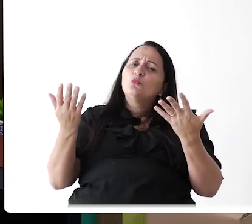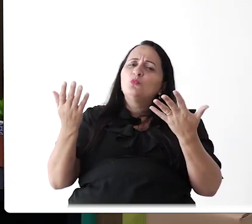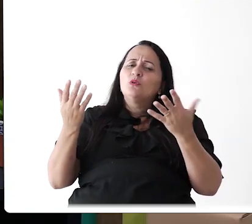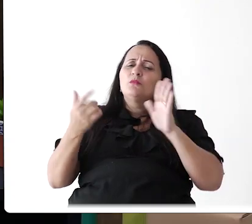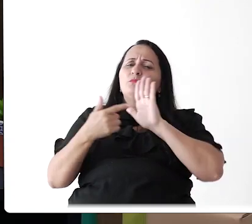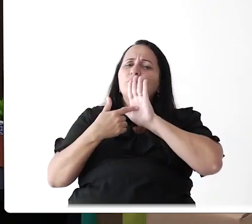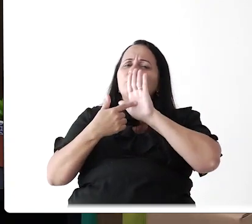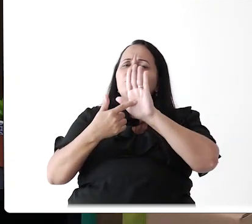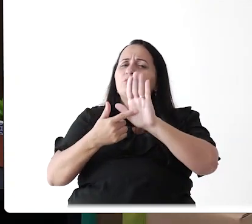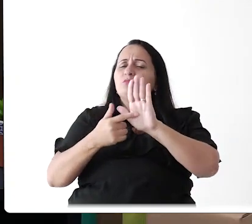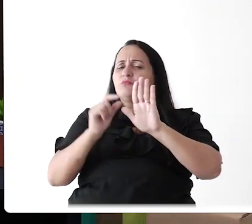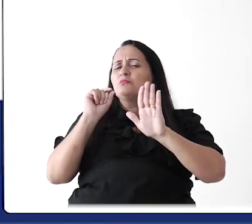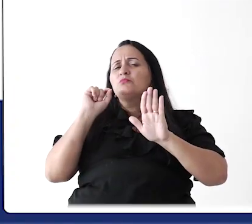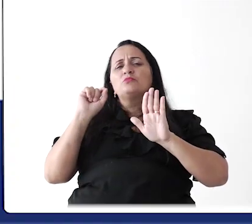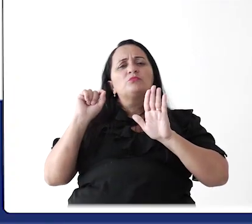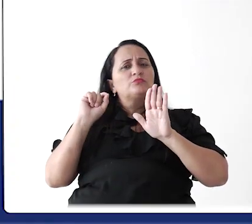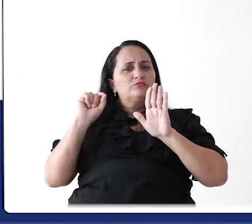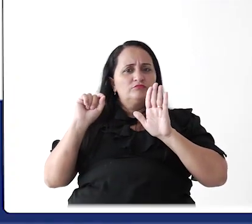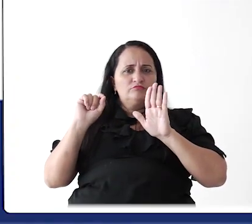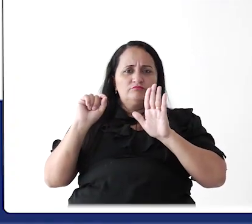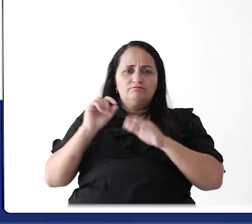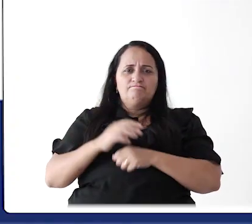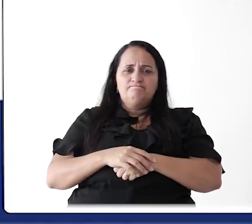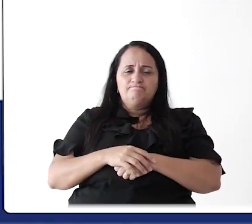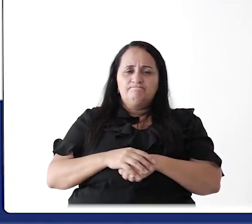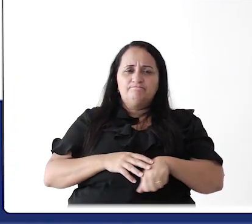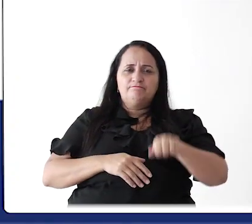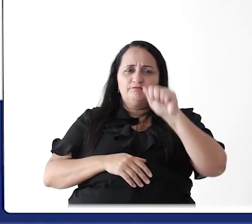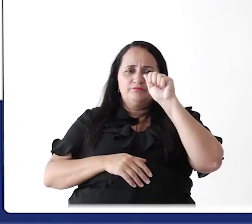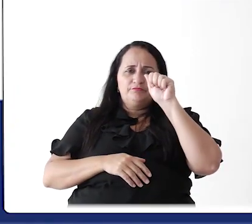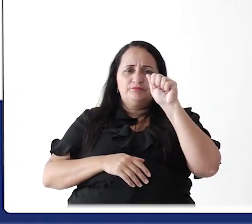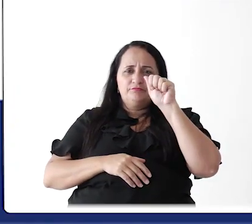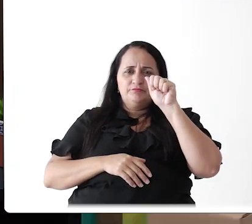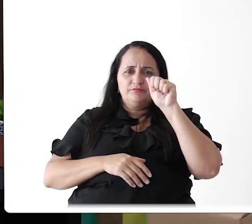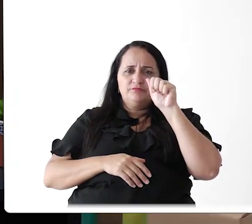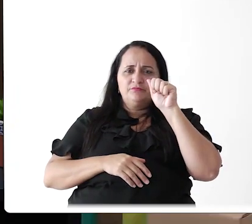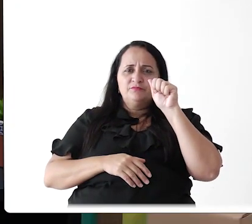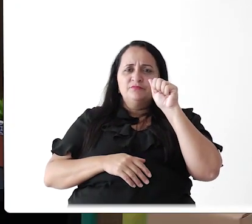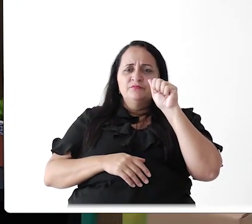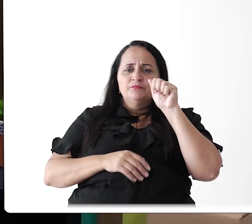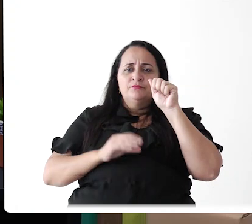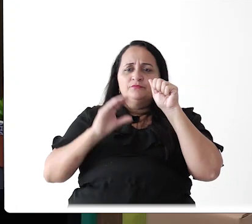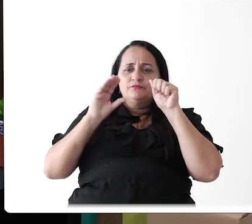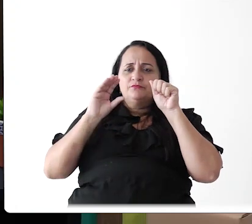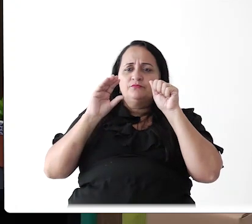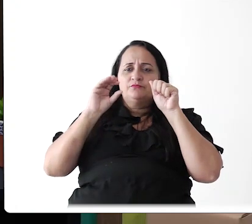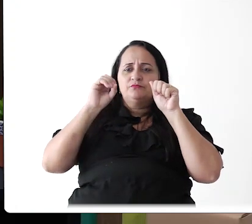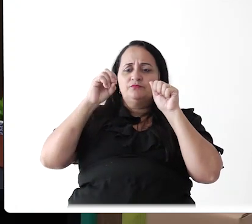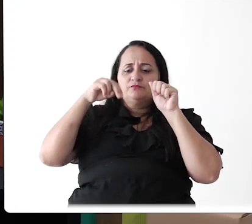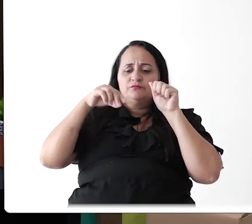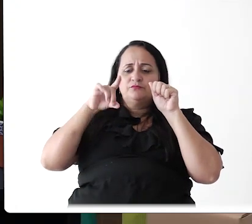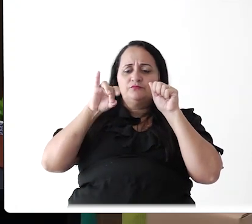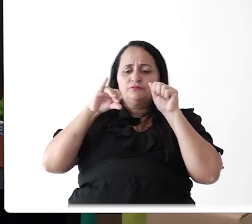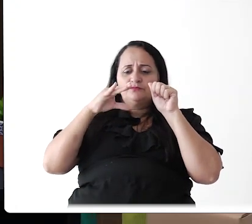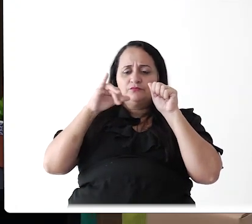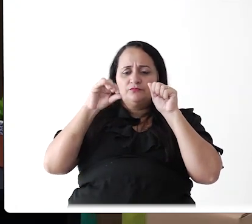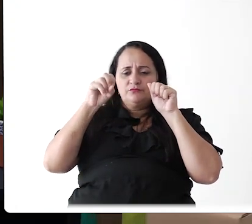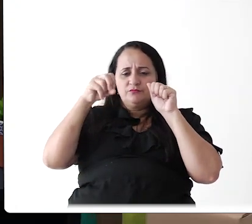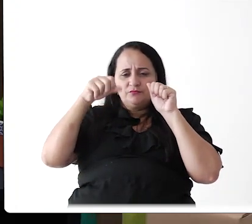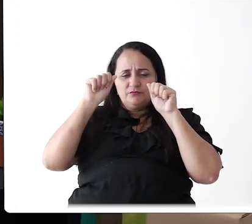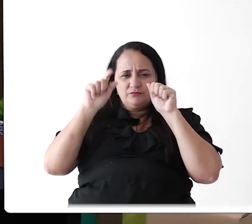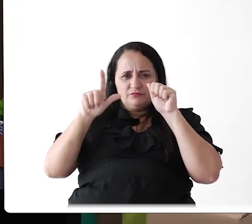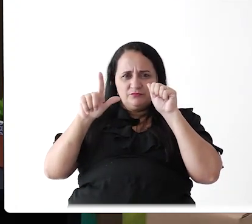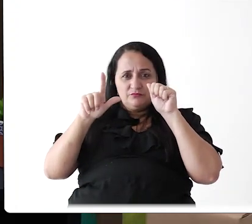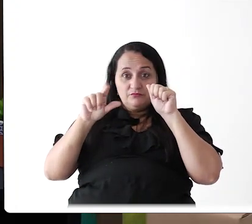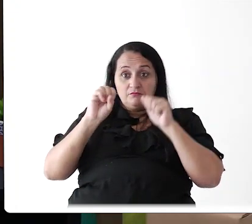podem expressar? Condicional, opção A, significa uma condição. Se eu